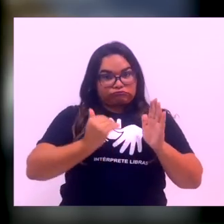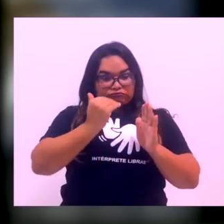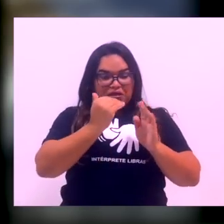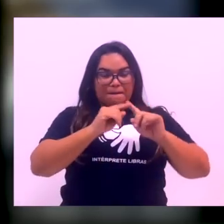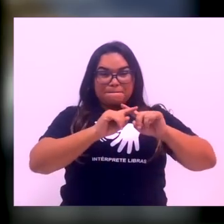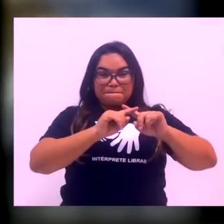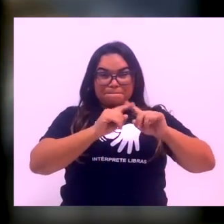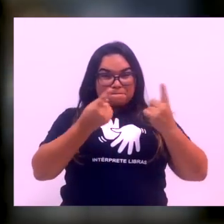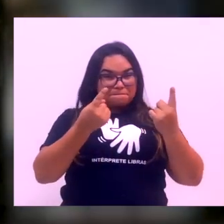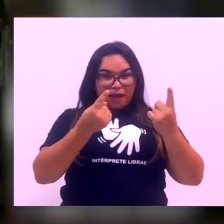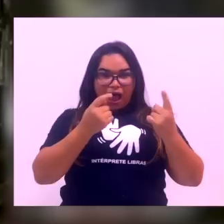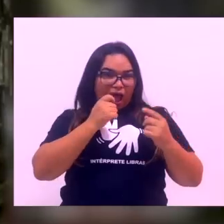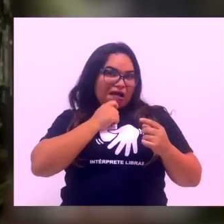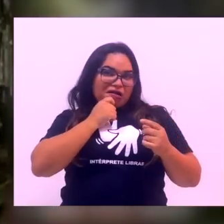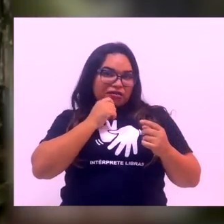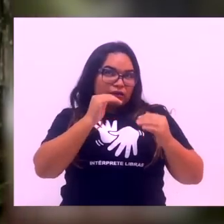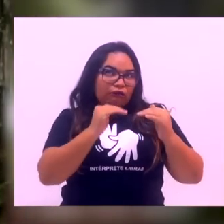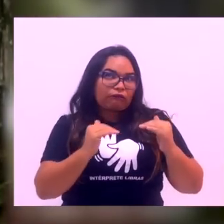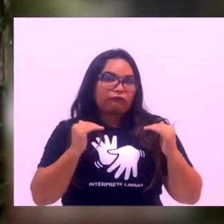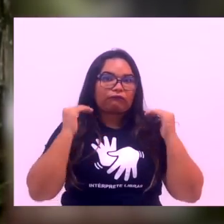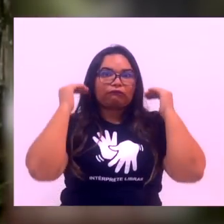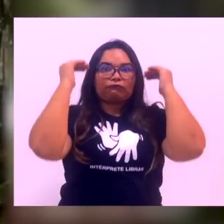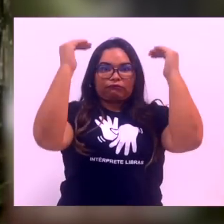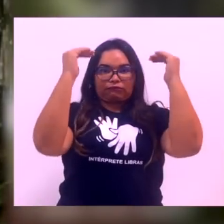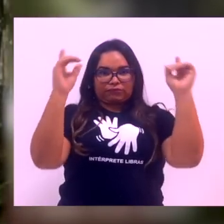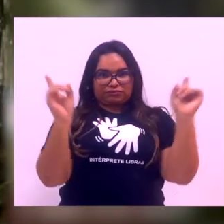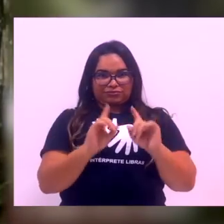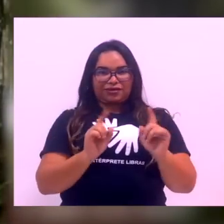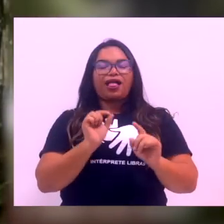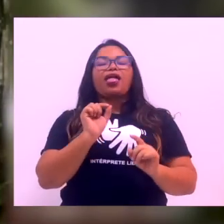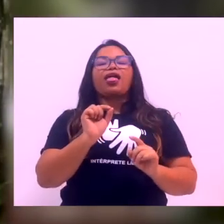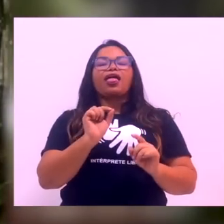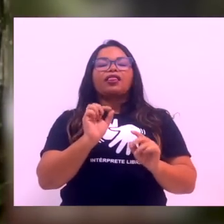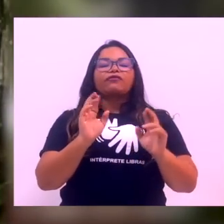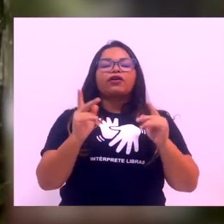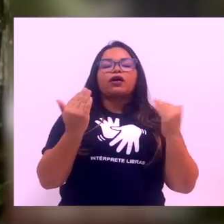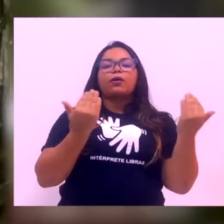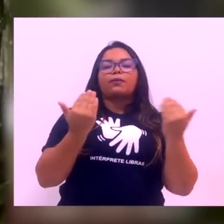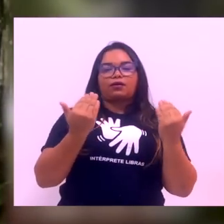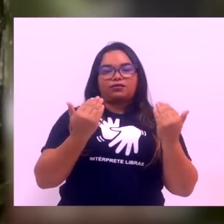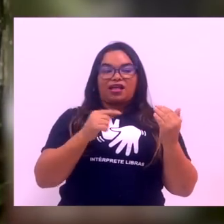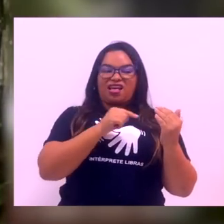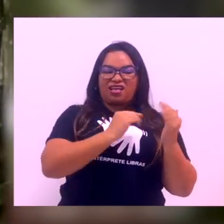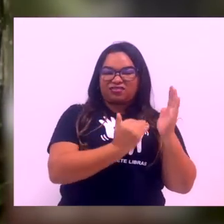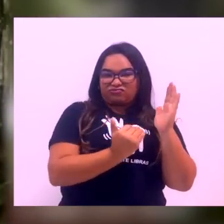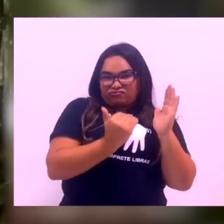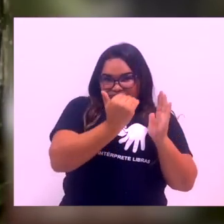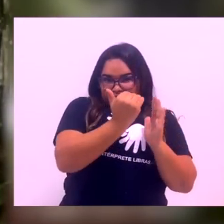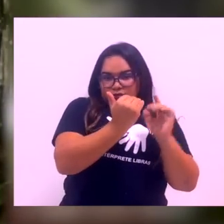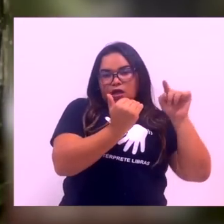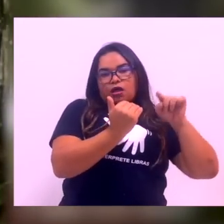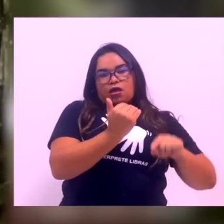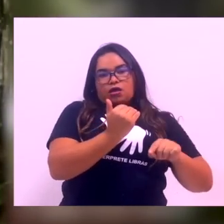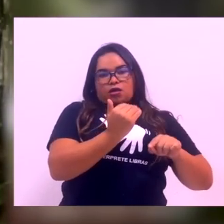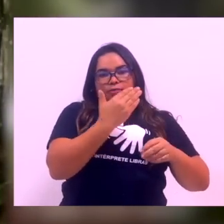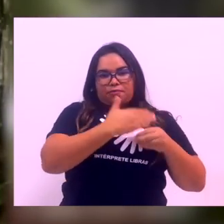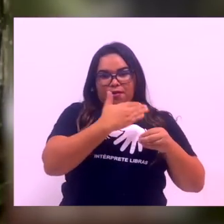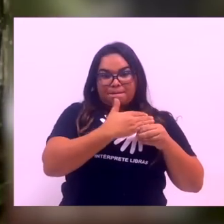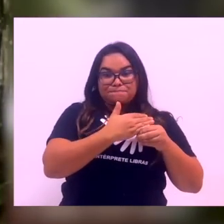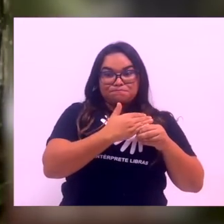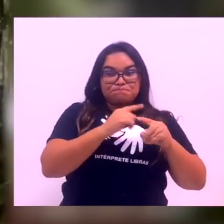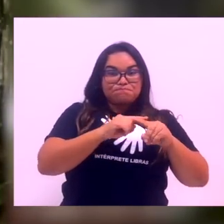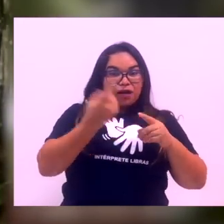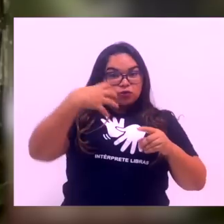letra minúscula. Uau! Há um outro tipo de rei dos reis que tem um R maiúsculo, não um